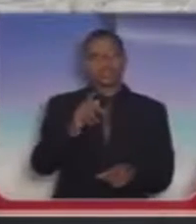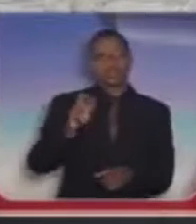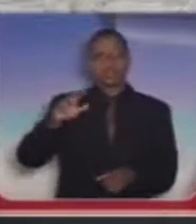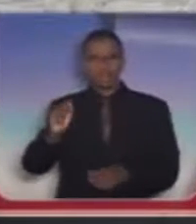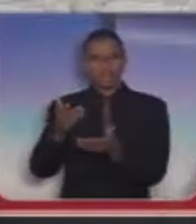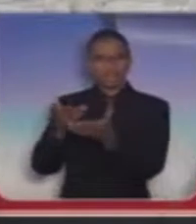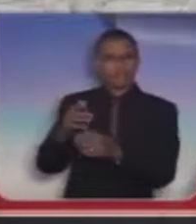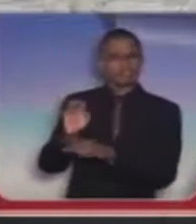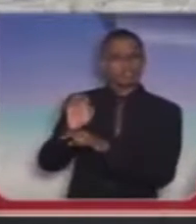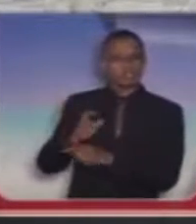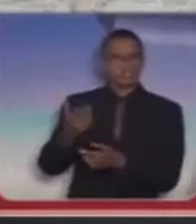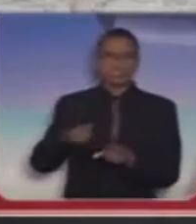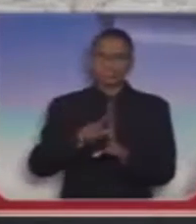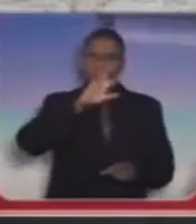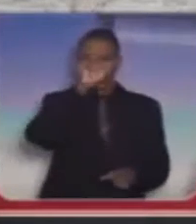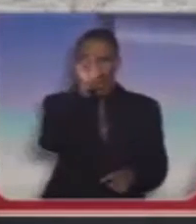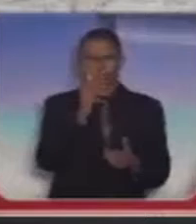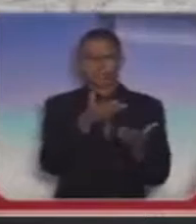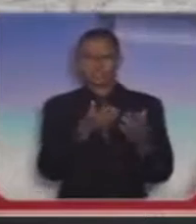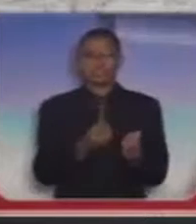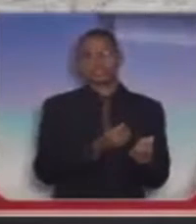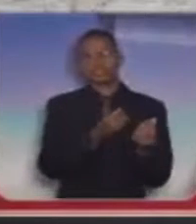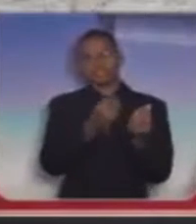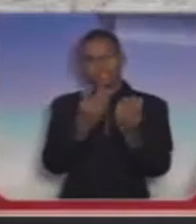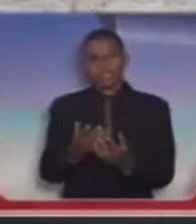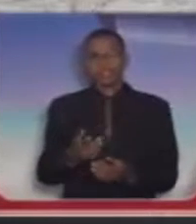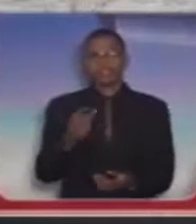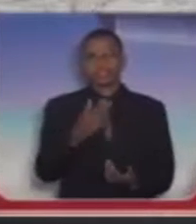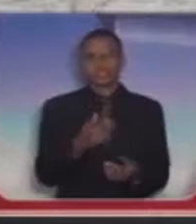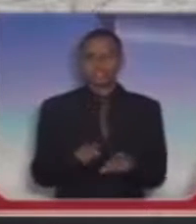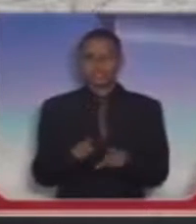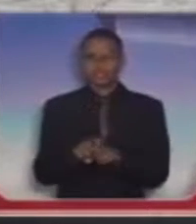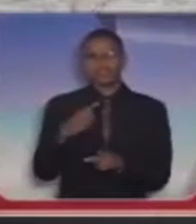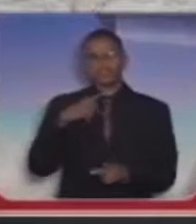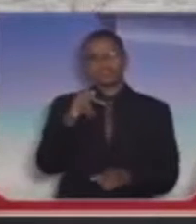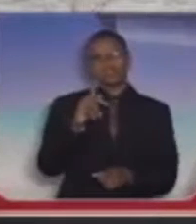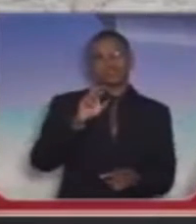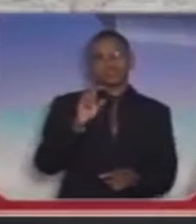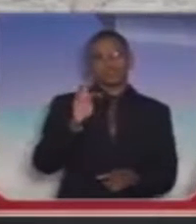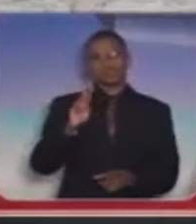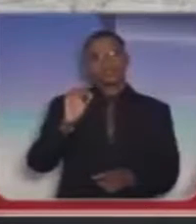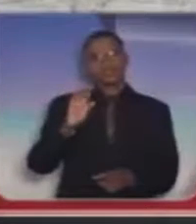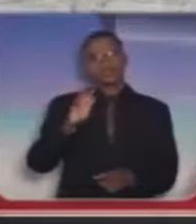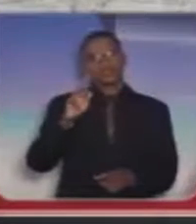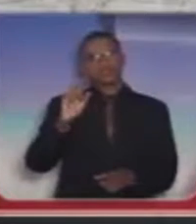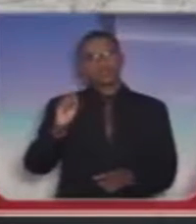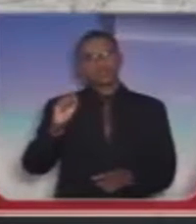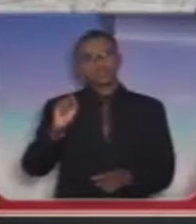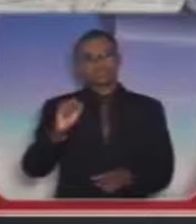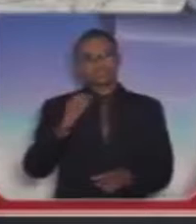entregar a empresas multinacionais quebraram a titularidade a petrobras como